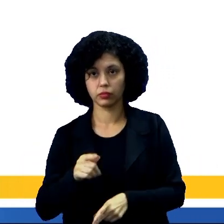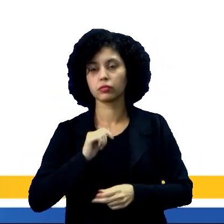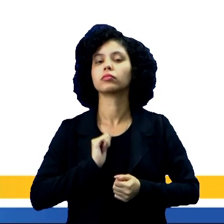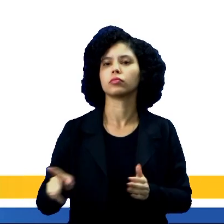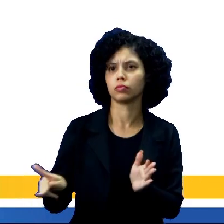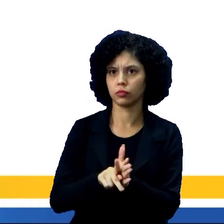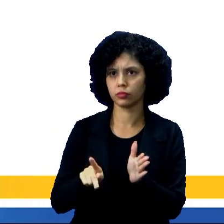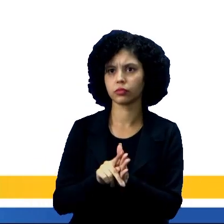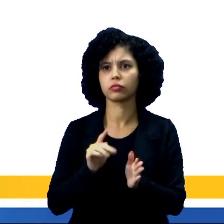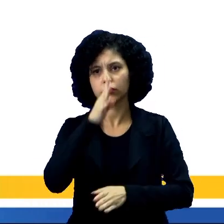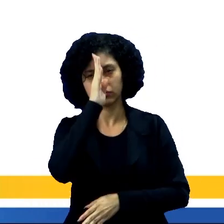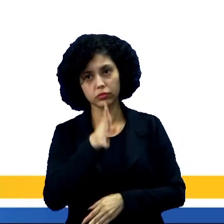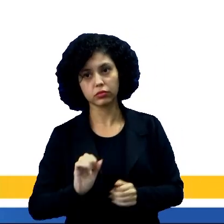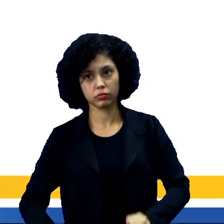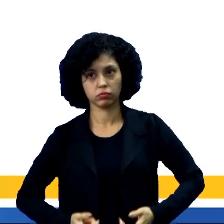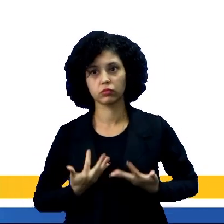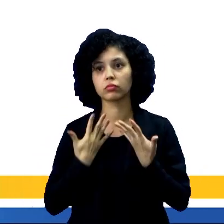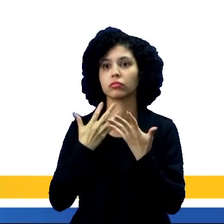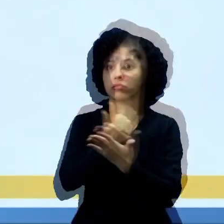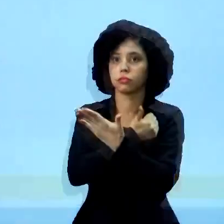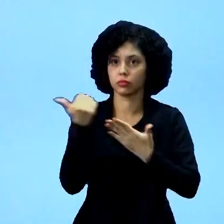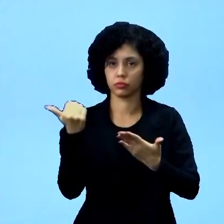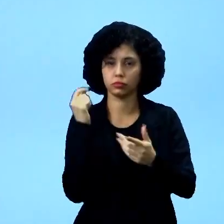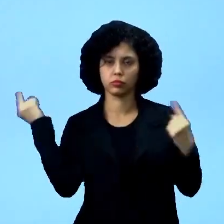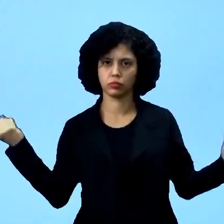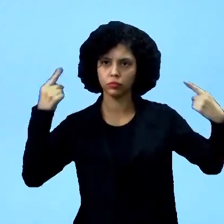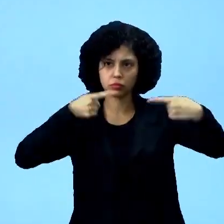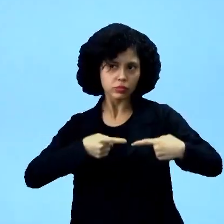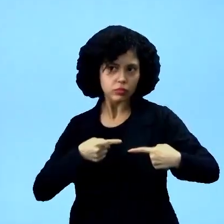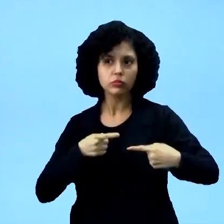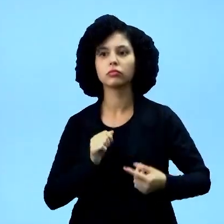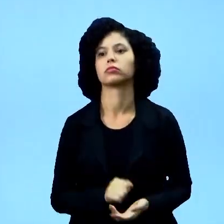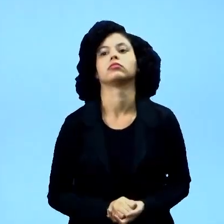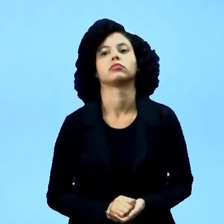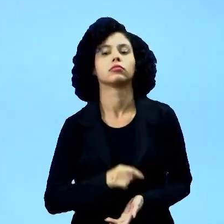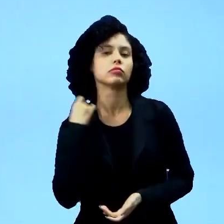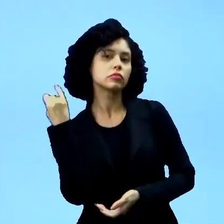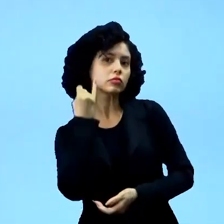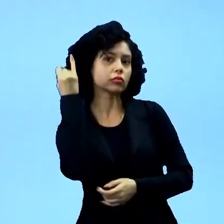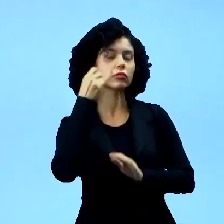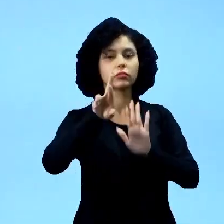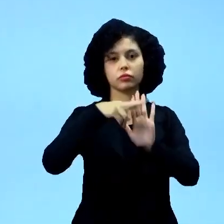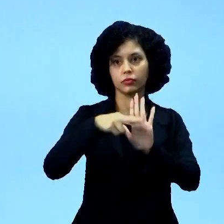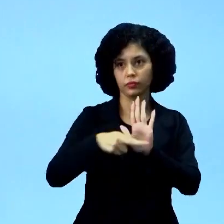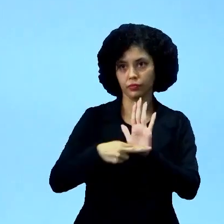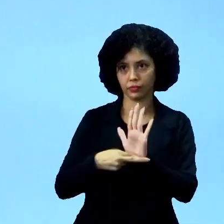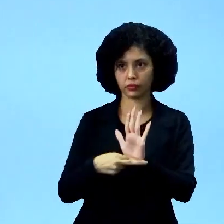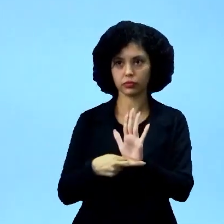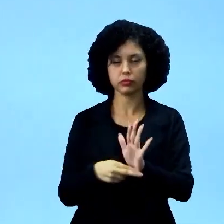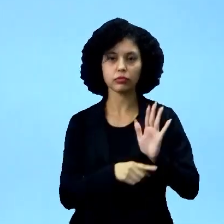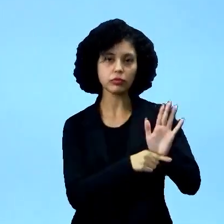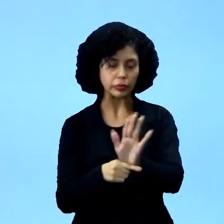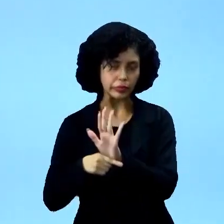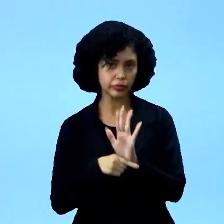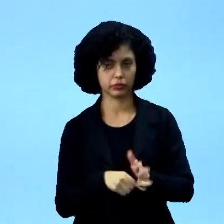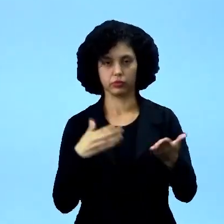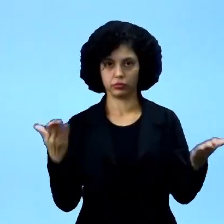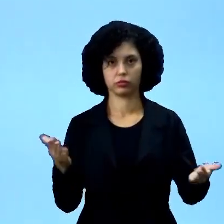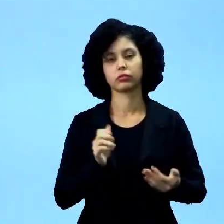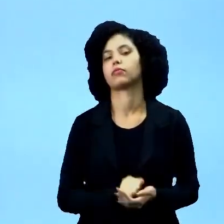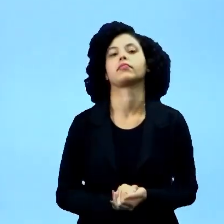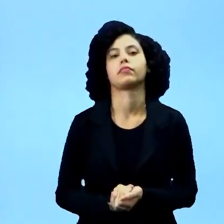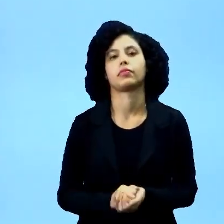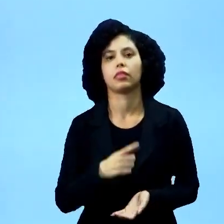teve autonomia para criar e manifestar suas ações de combate. Então, aqui os principais tópicos a gente apresentar para vocês